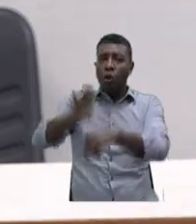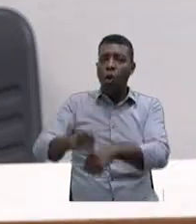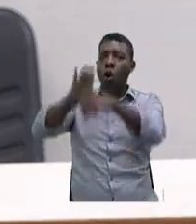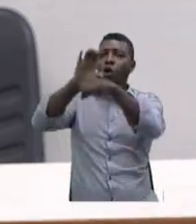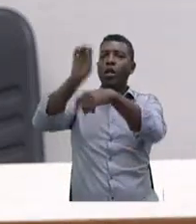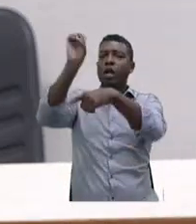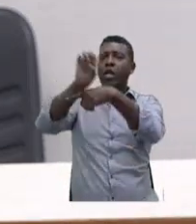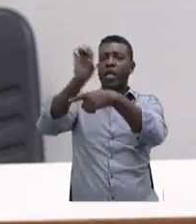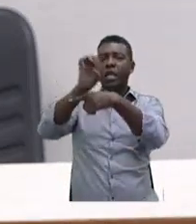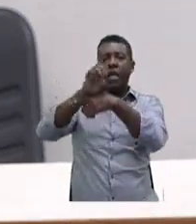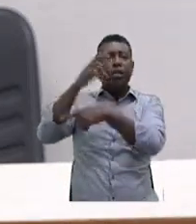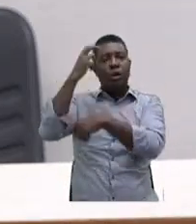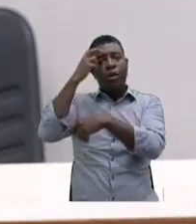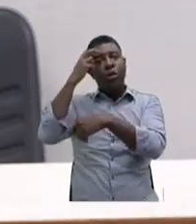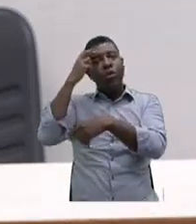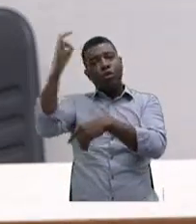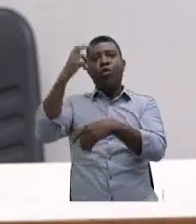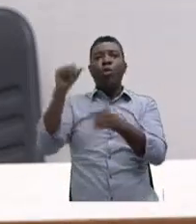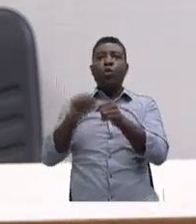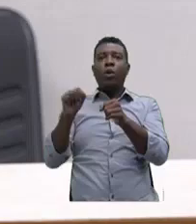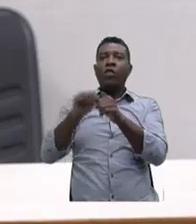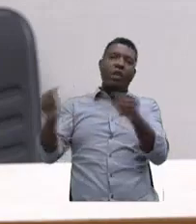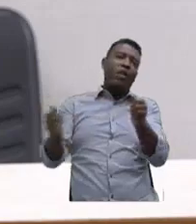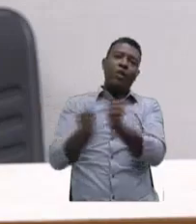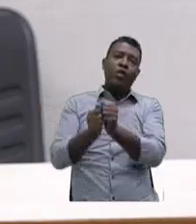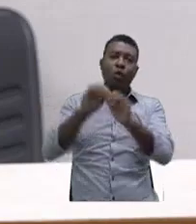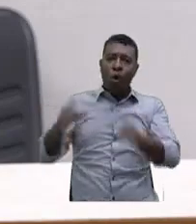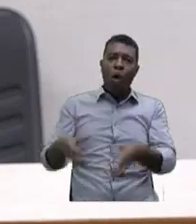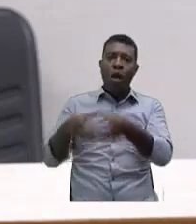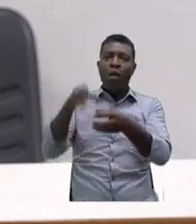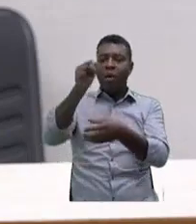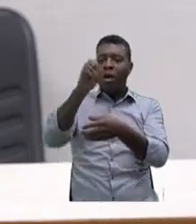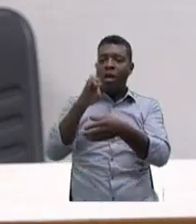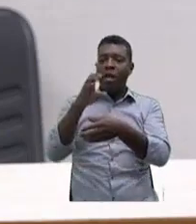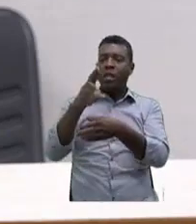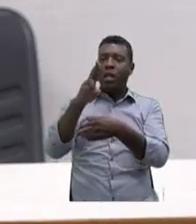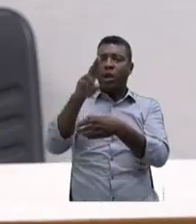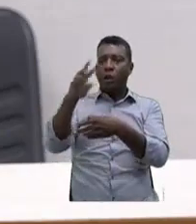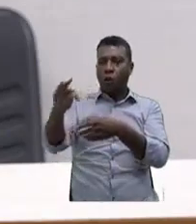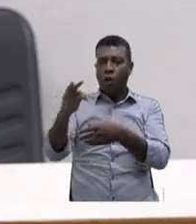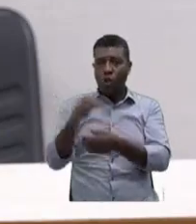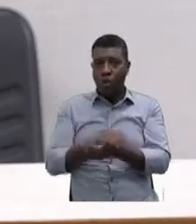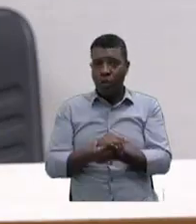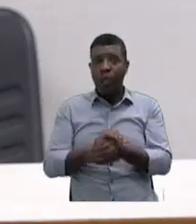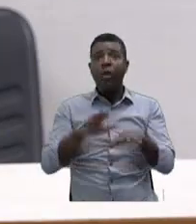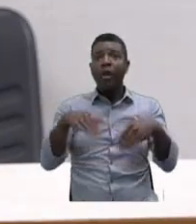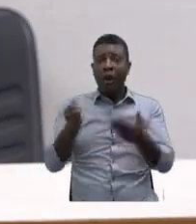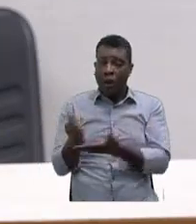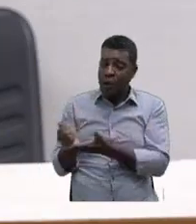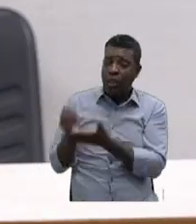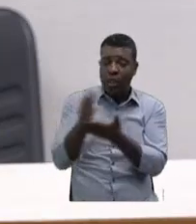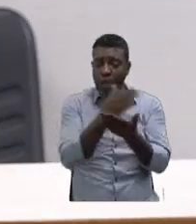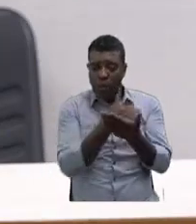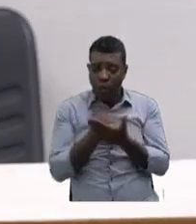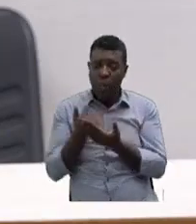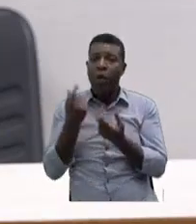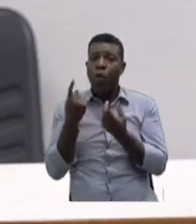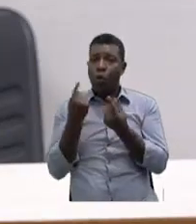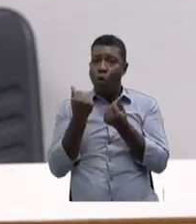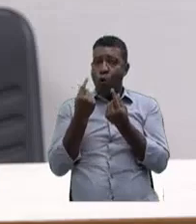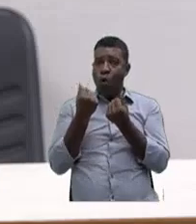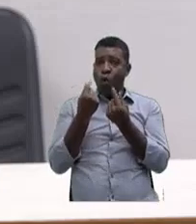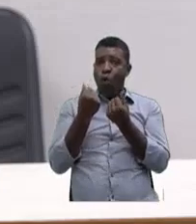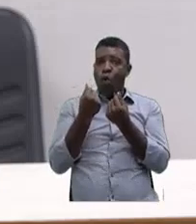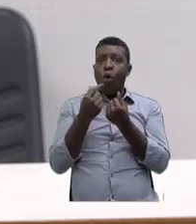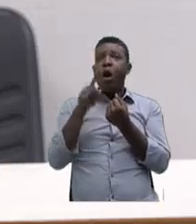de Cultura fez, juntamente com a equipe da Secult. Então, a distribuição dos recursos, uma outra questão, ela vai